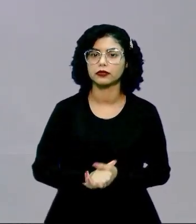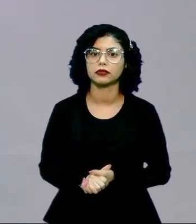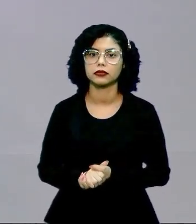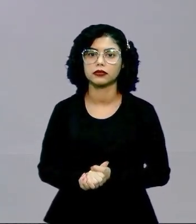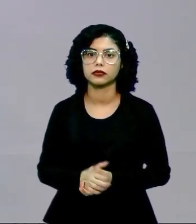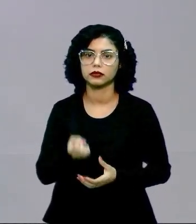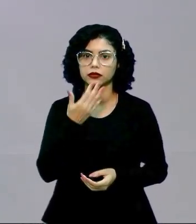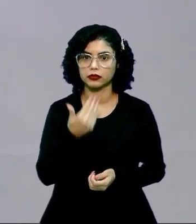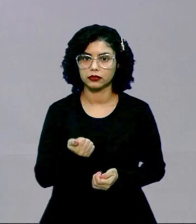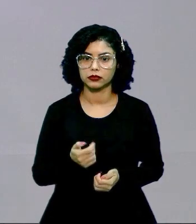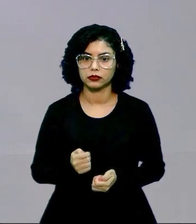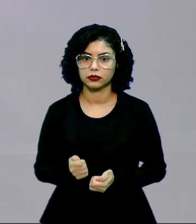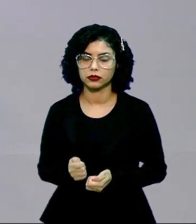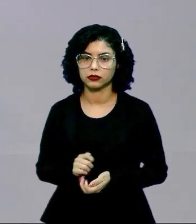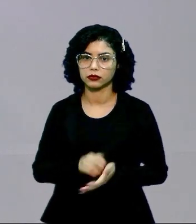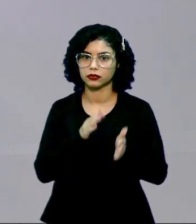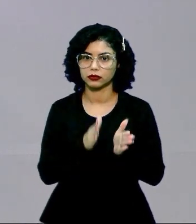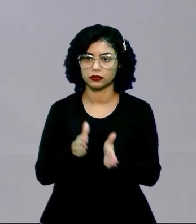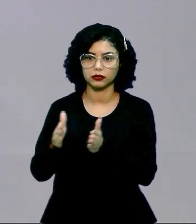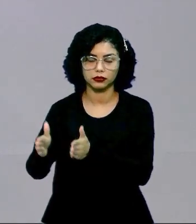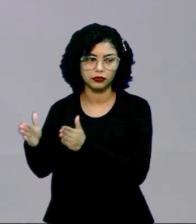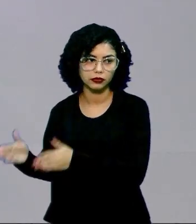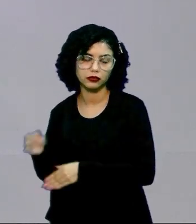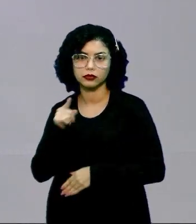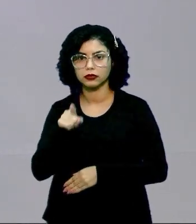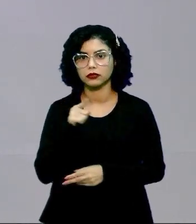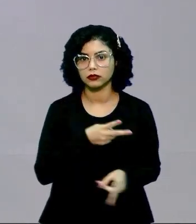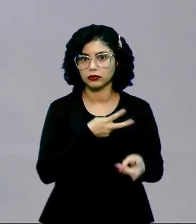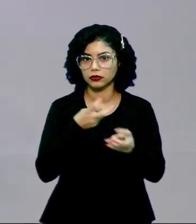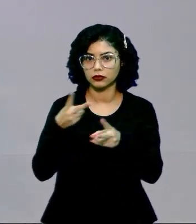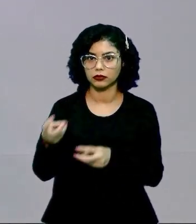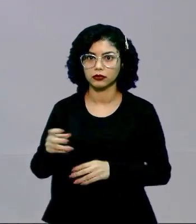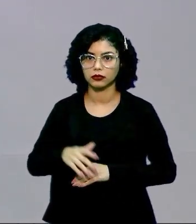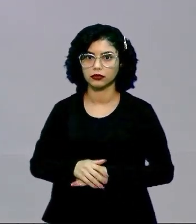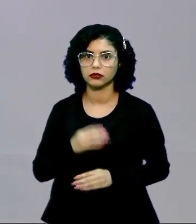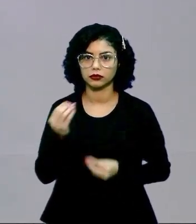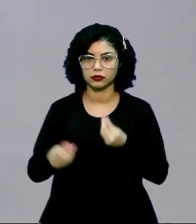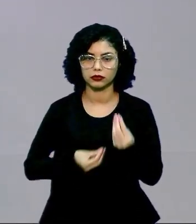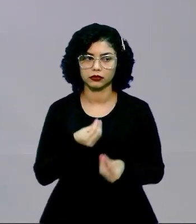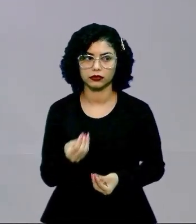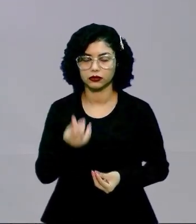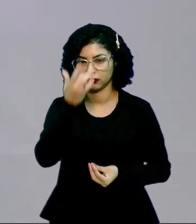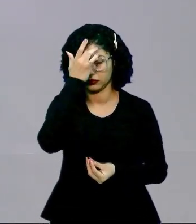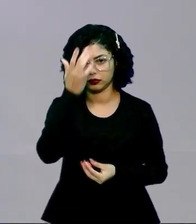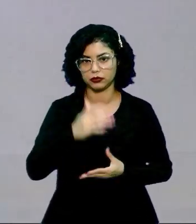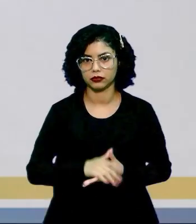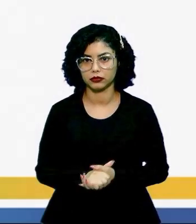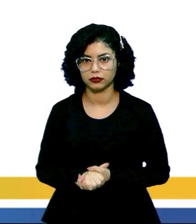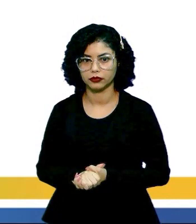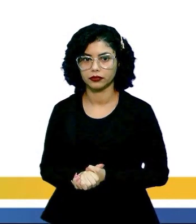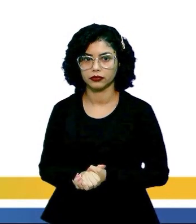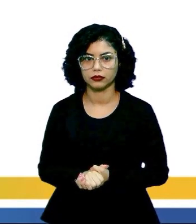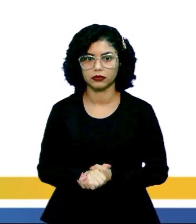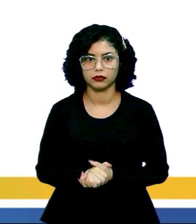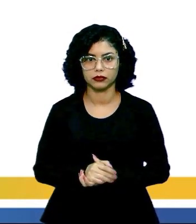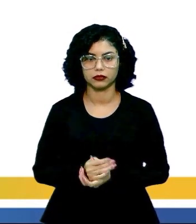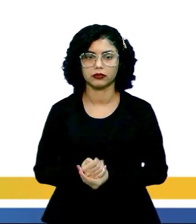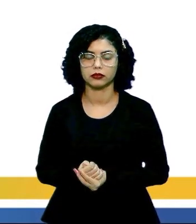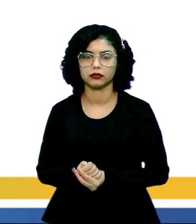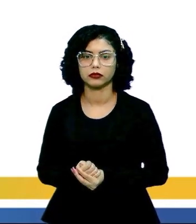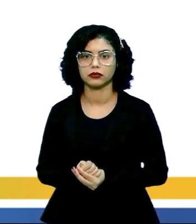Tudo bem? Então, eu vou mostrar passo a passo para você observar como a questão é fácil. Tudo bem?